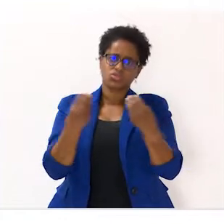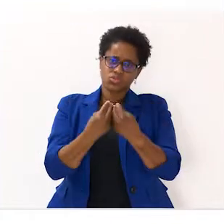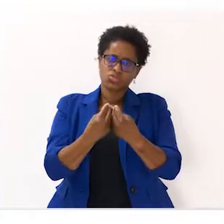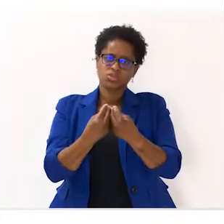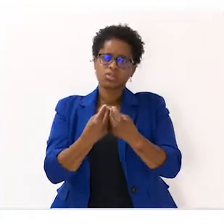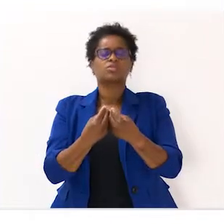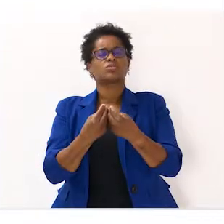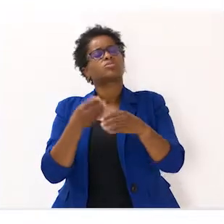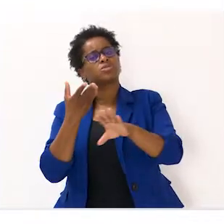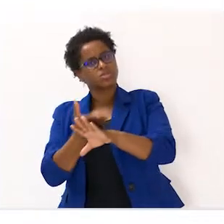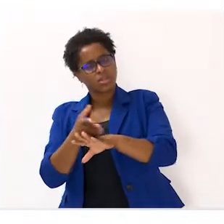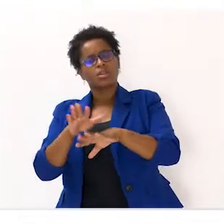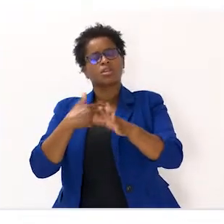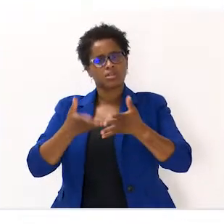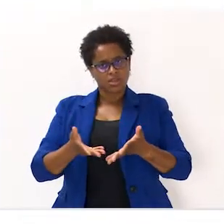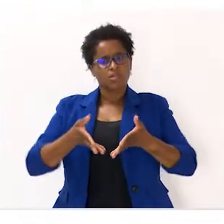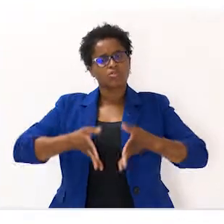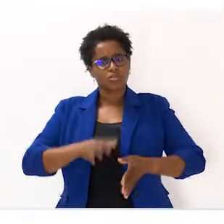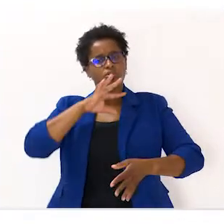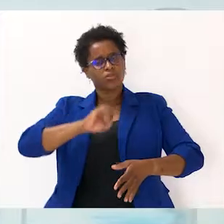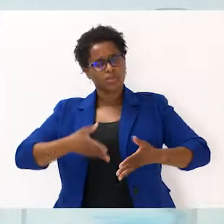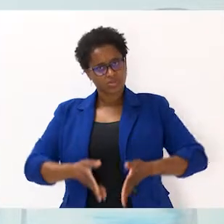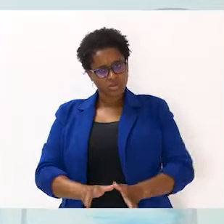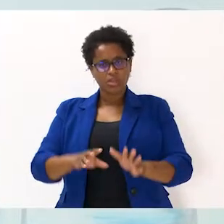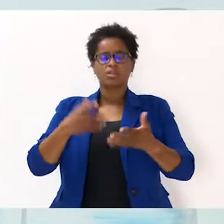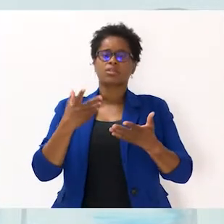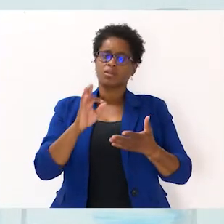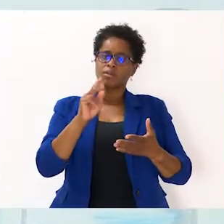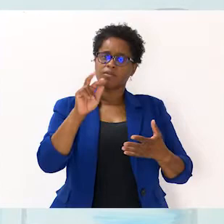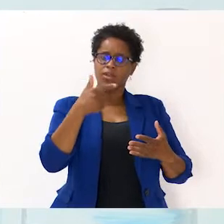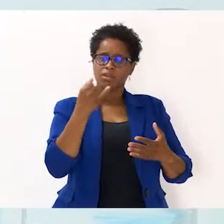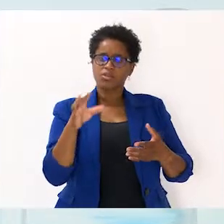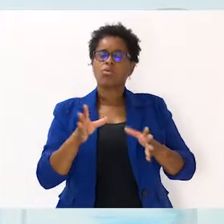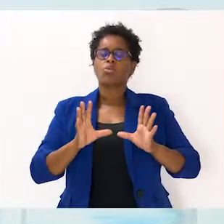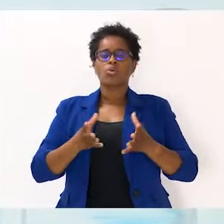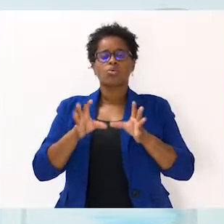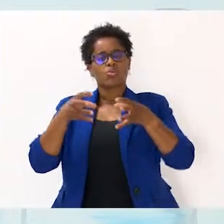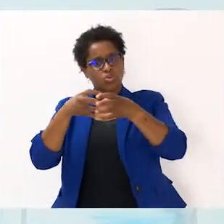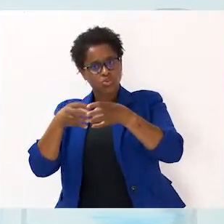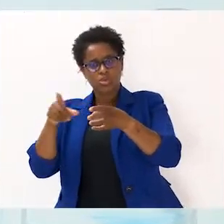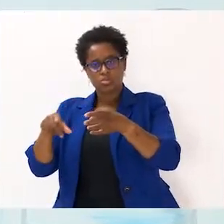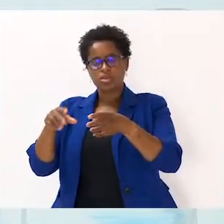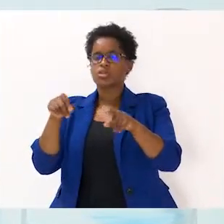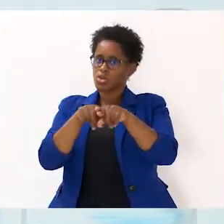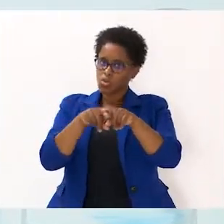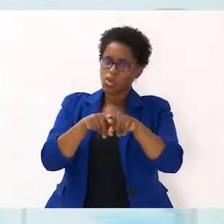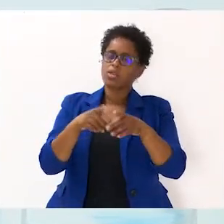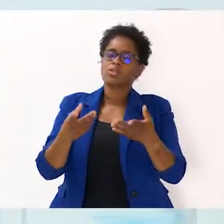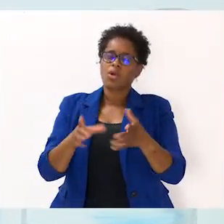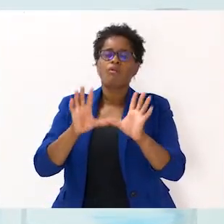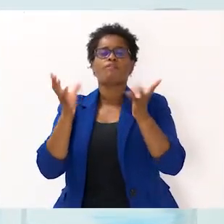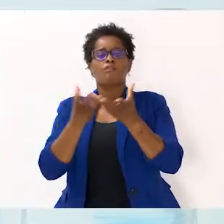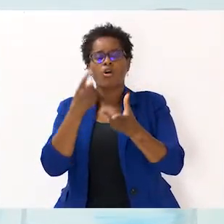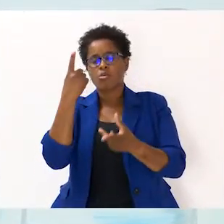descendentes férteis. Ok? E conjunto aqui de indivíduos da mesma espécie acabam por formar